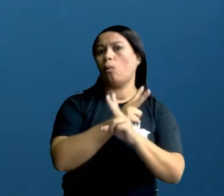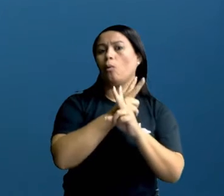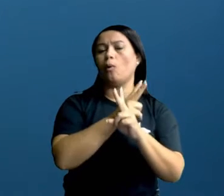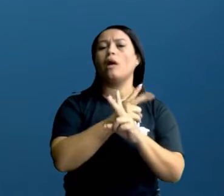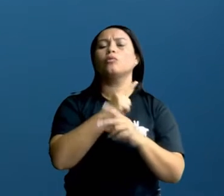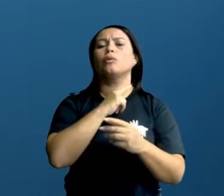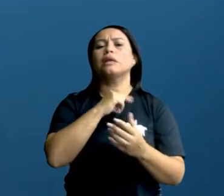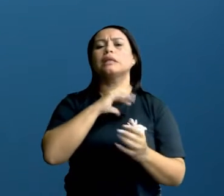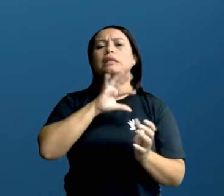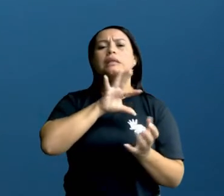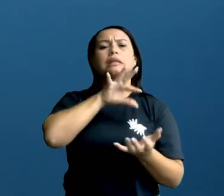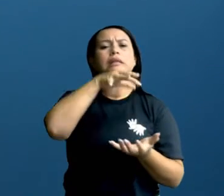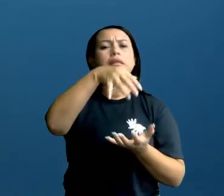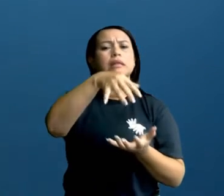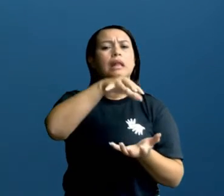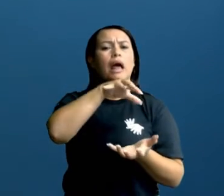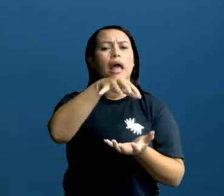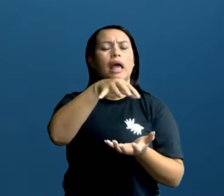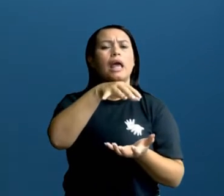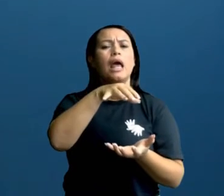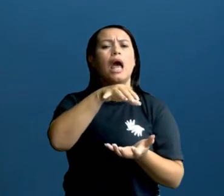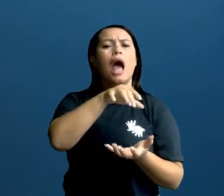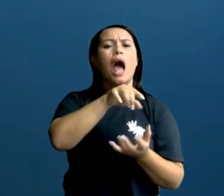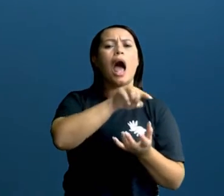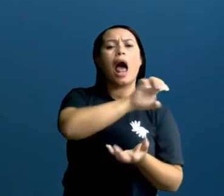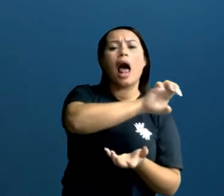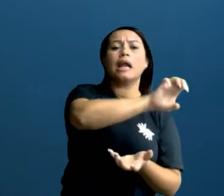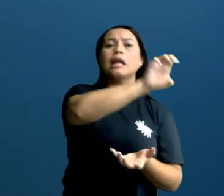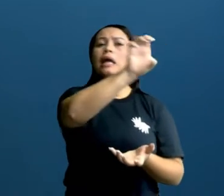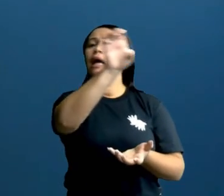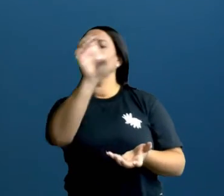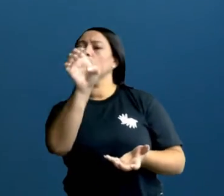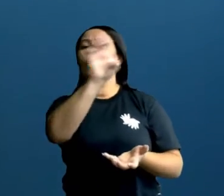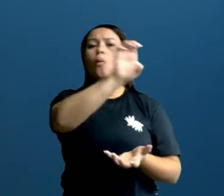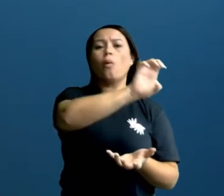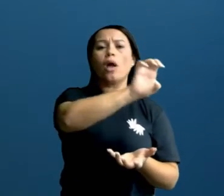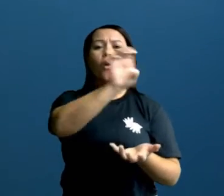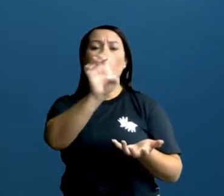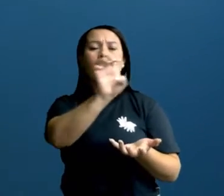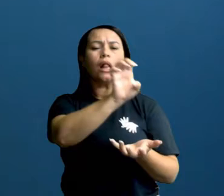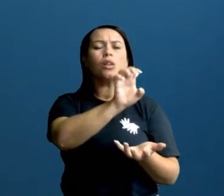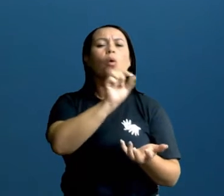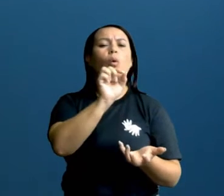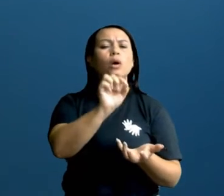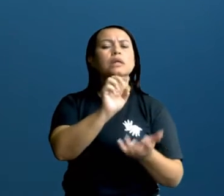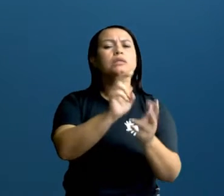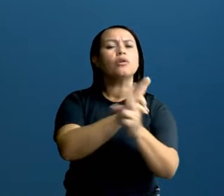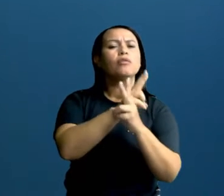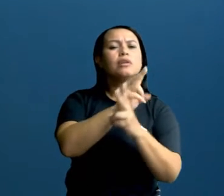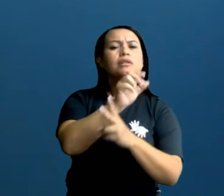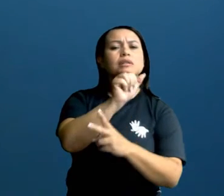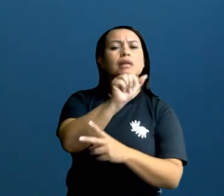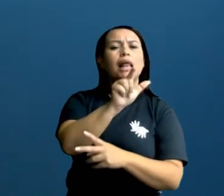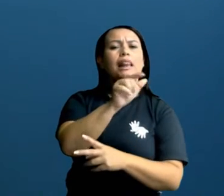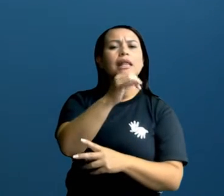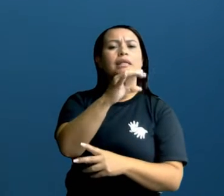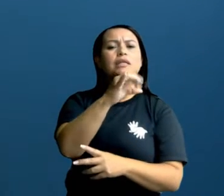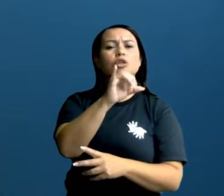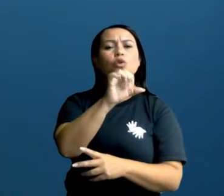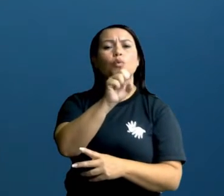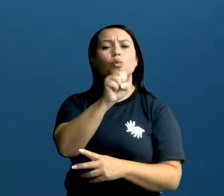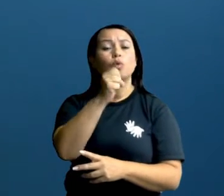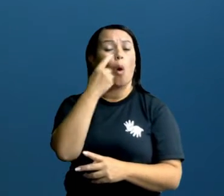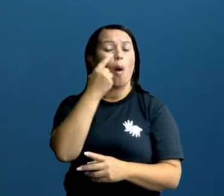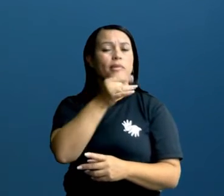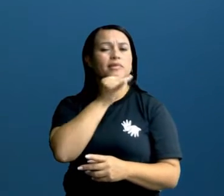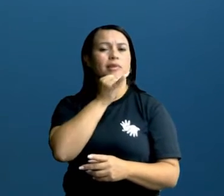na proximidade da linha do Equador, que a gente chama de ventos alísios, eles vão seguir exatamente a seguinte orientação. No